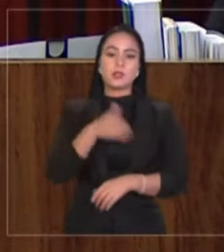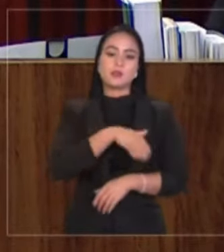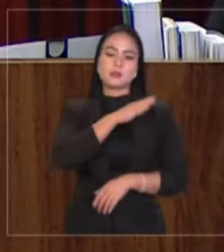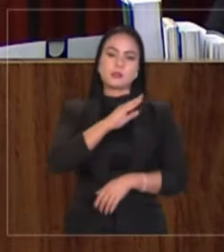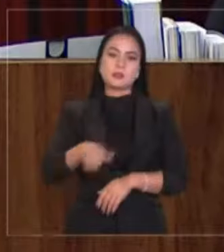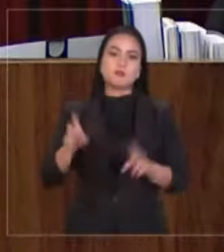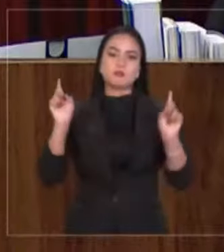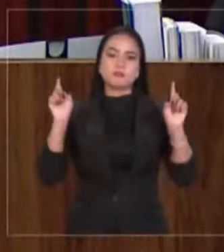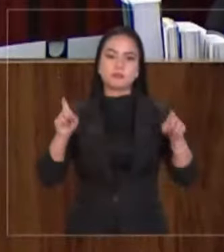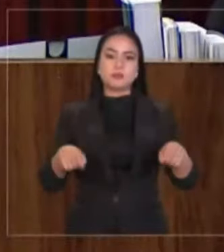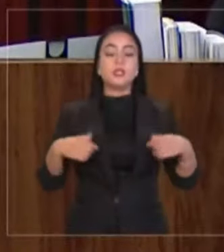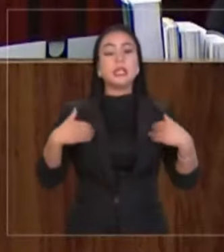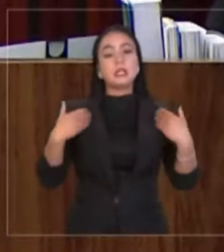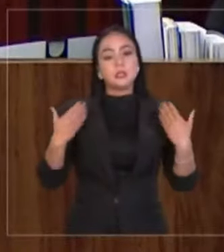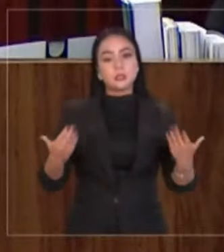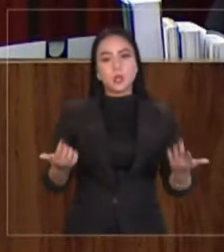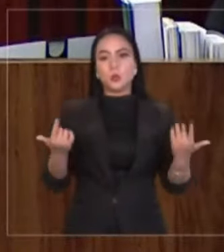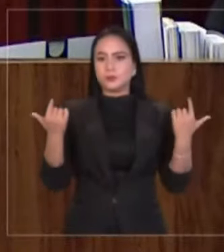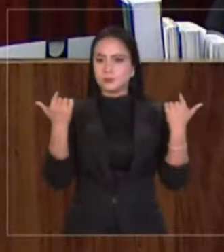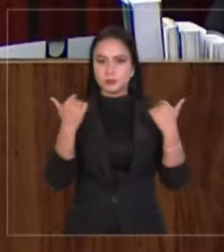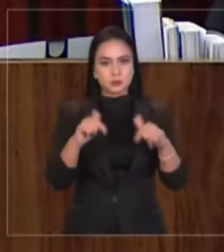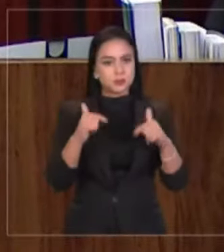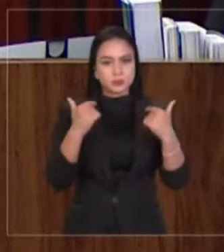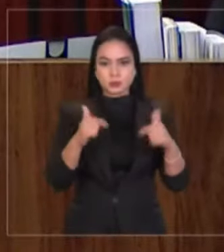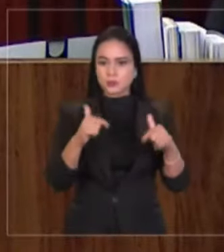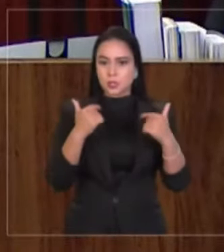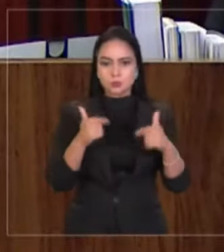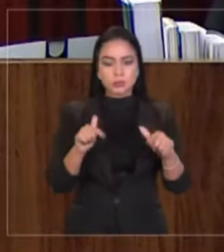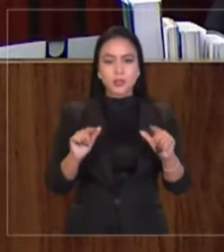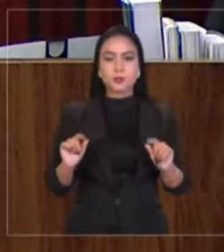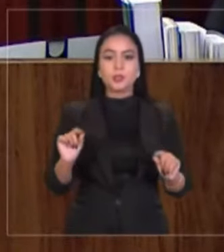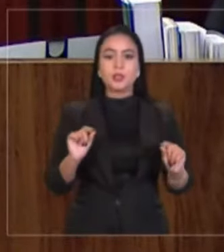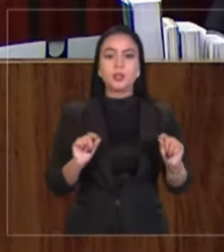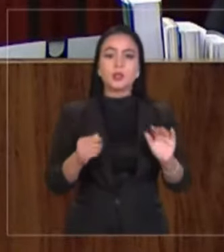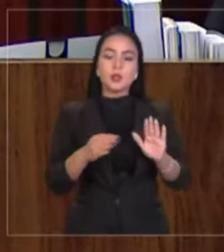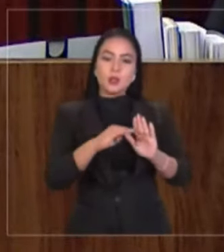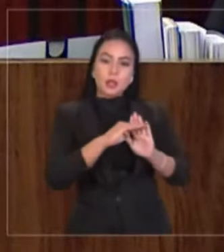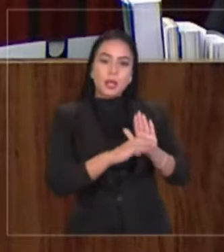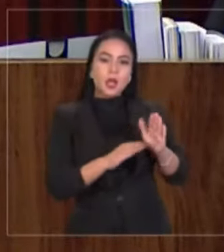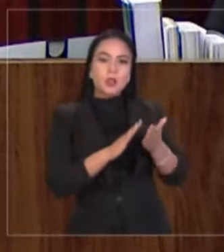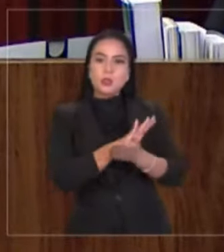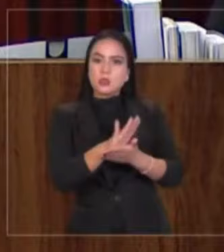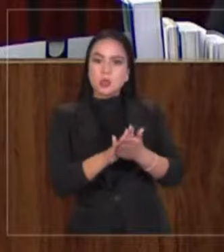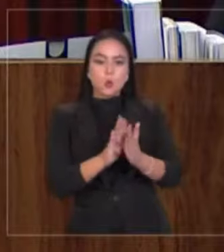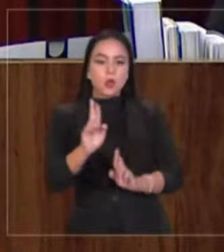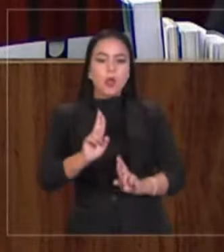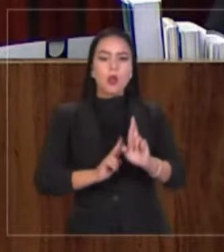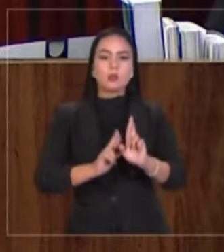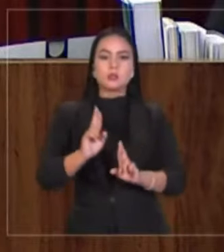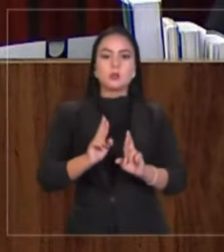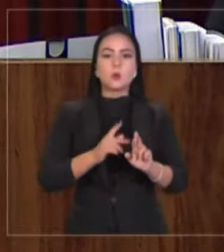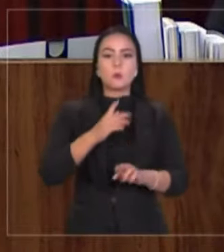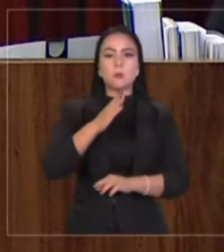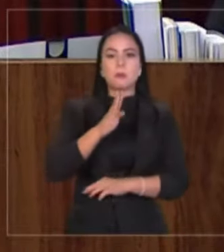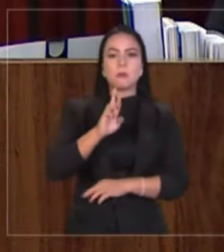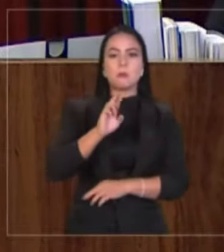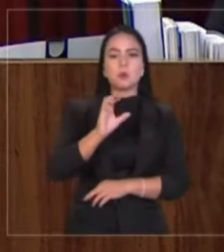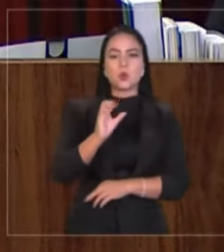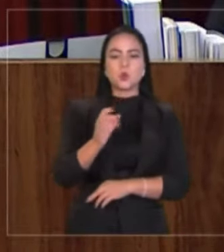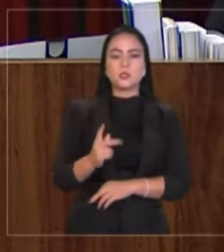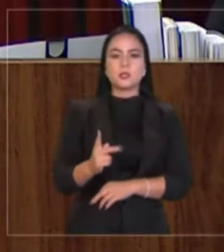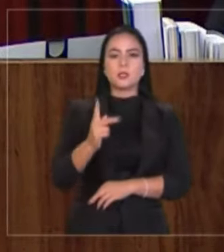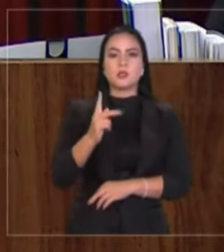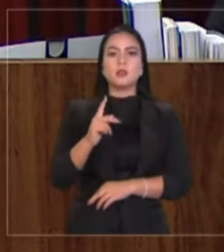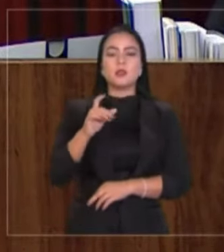assim como não há e chegou também a ser colocado nenhuma relação com o caso Brusque de Santa